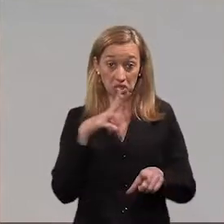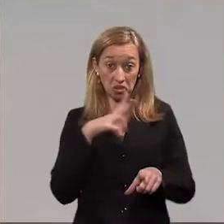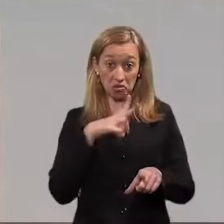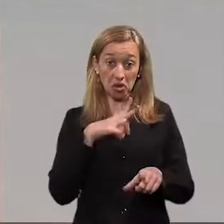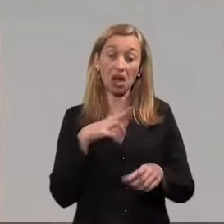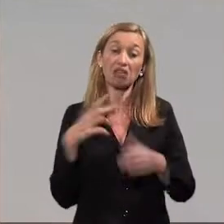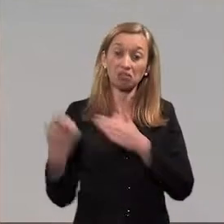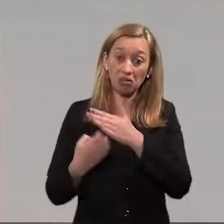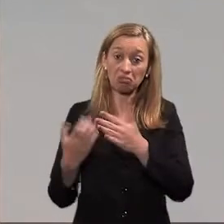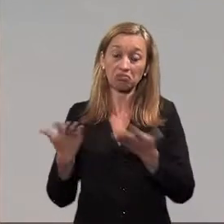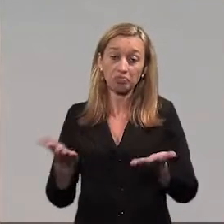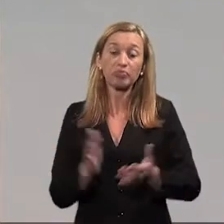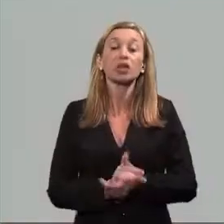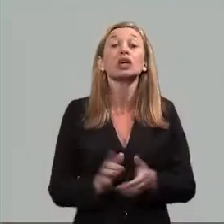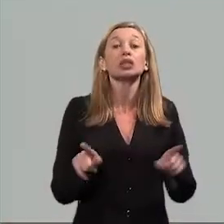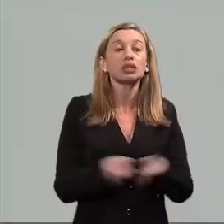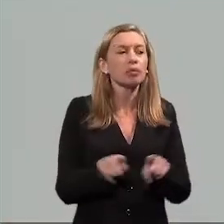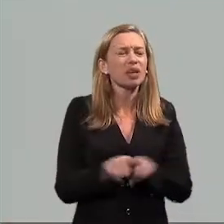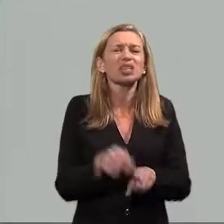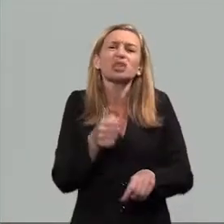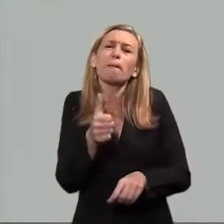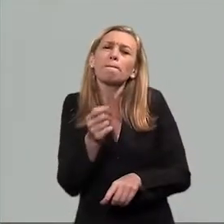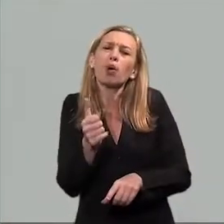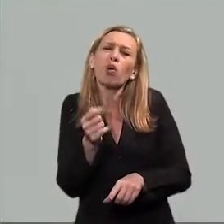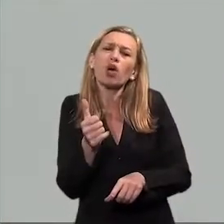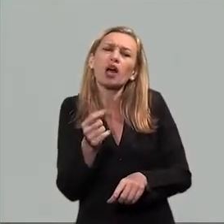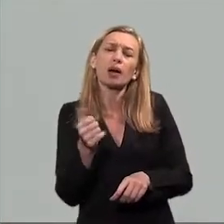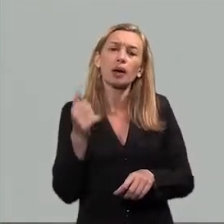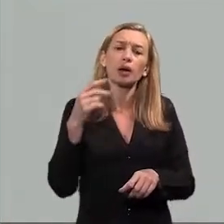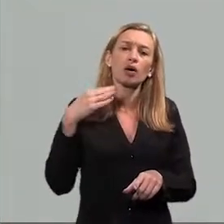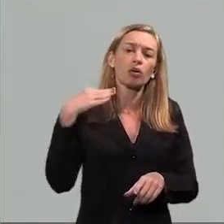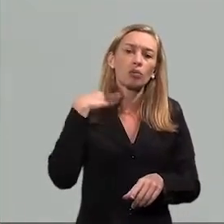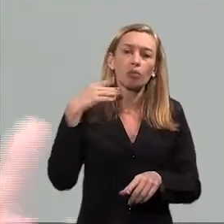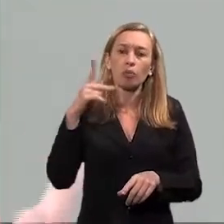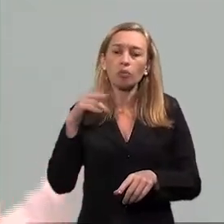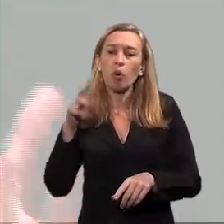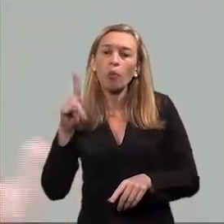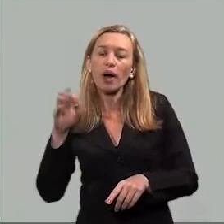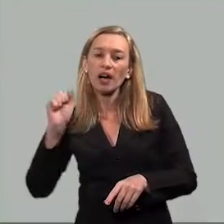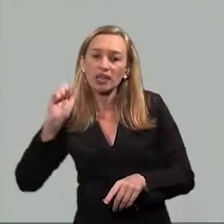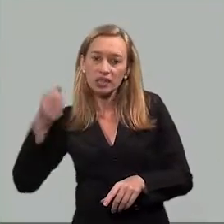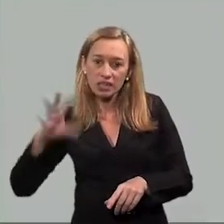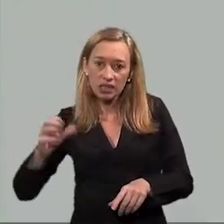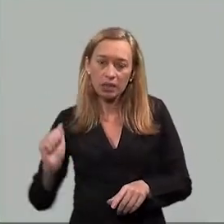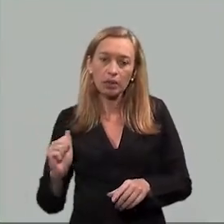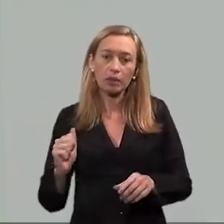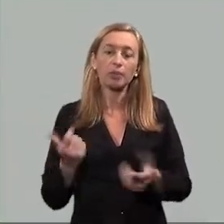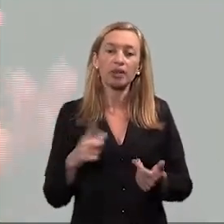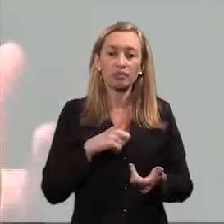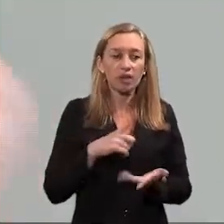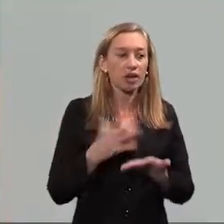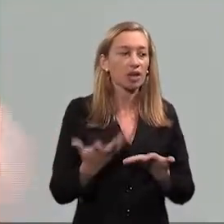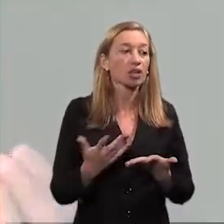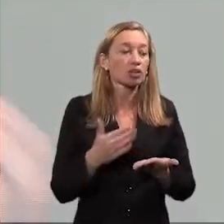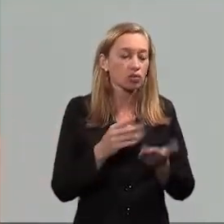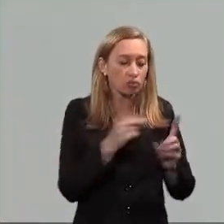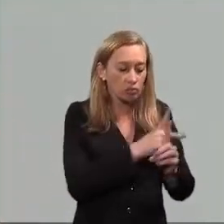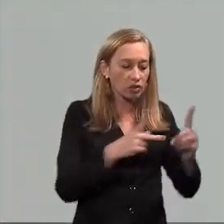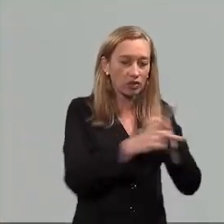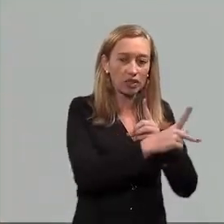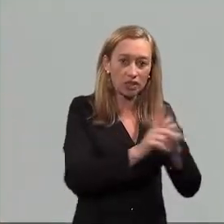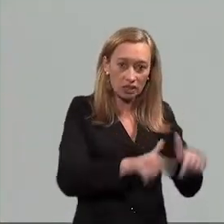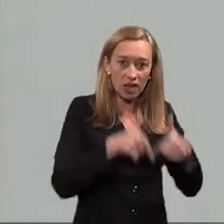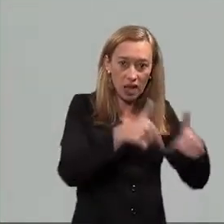também acontece. E, além disso, tinha pouca poupança para garantir esse equilíbrio no longo prazo. Por quê? Porque quando a